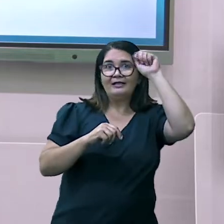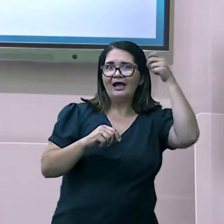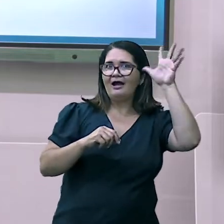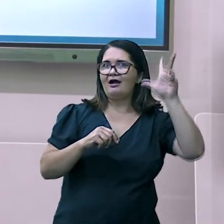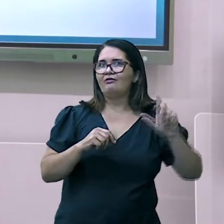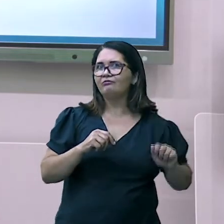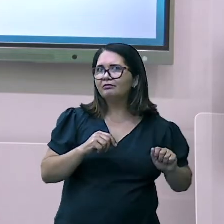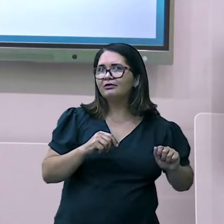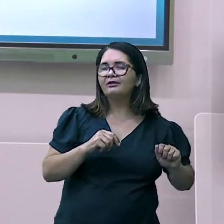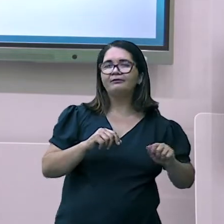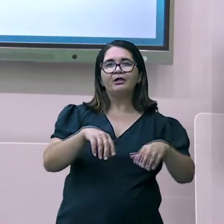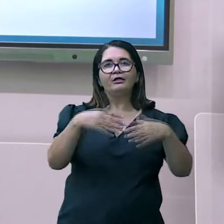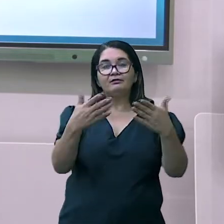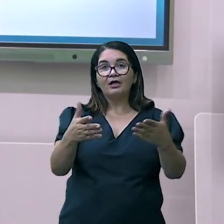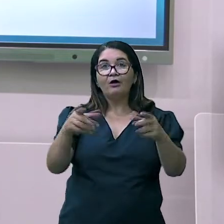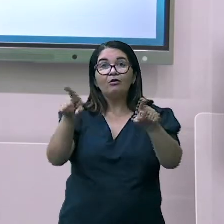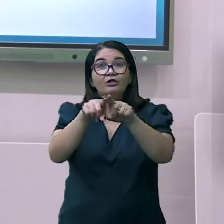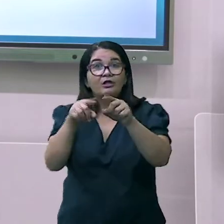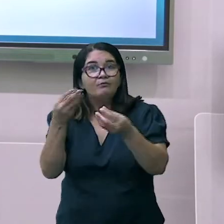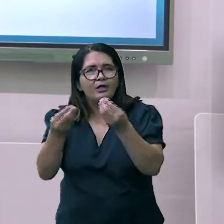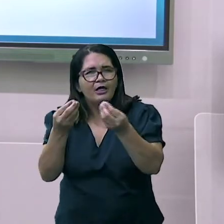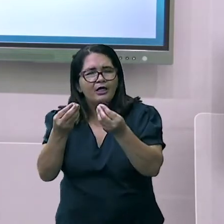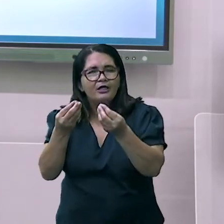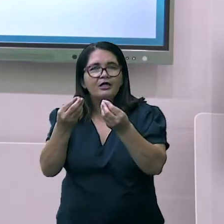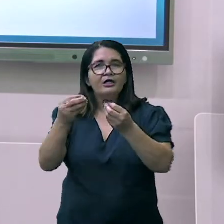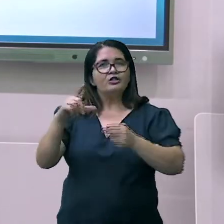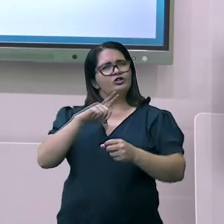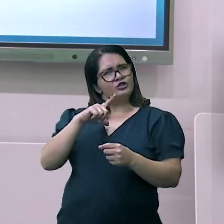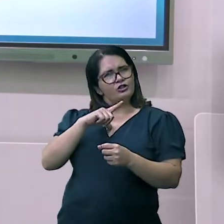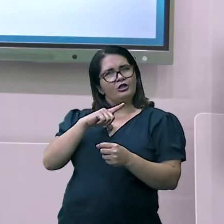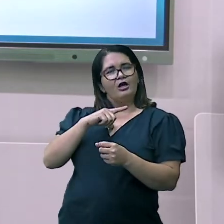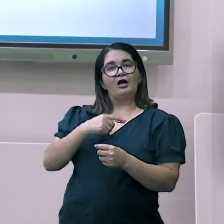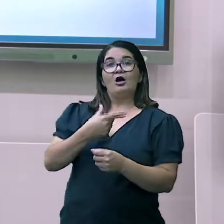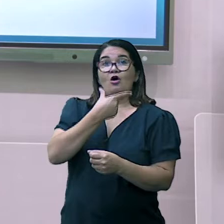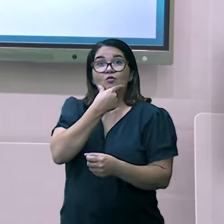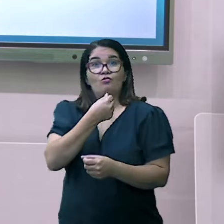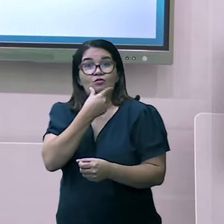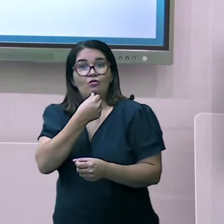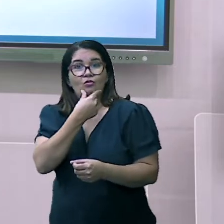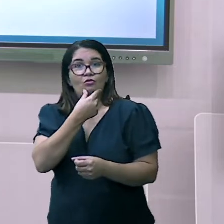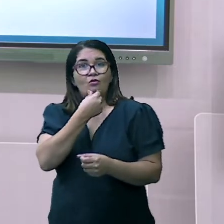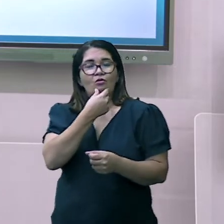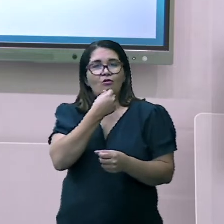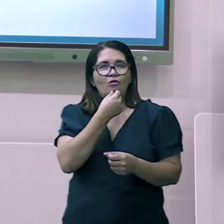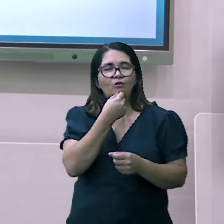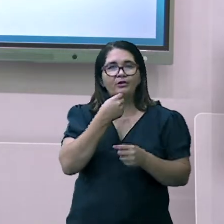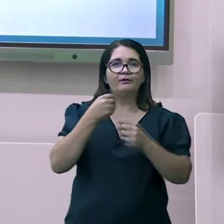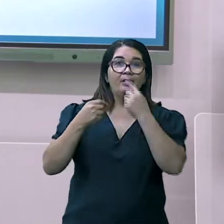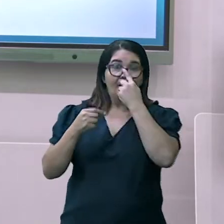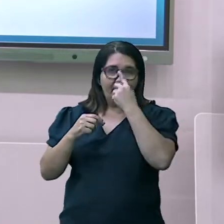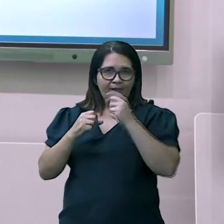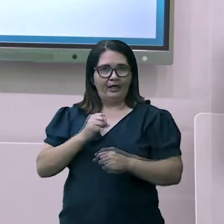1498, sob o comando de Vasco da Gama,